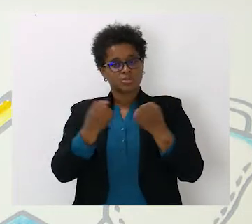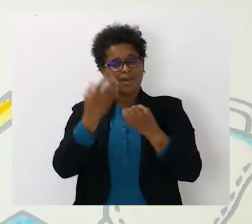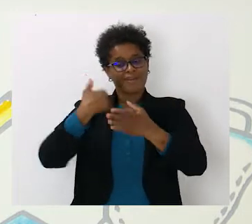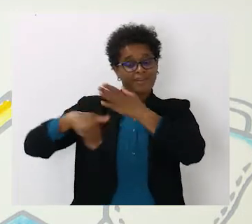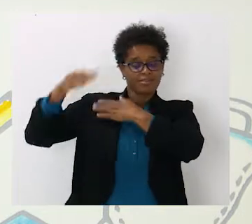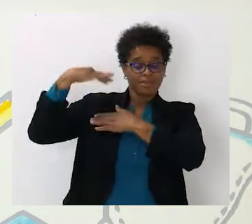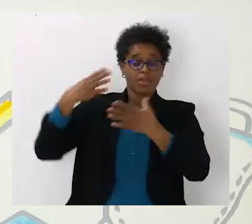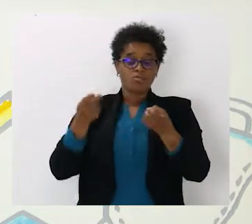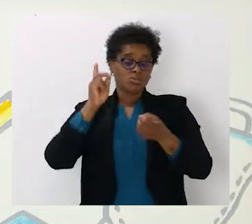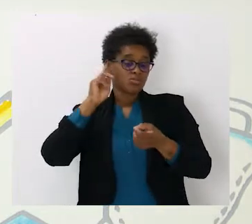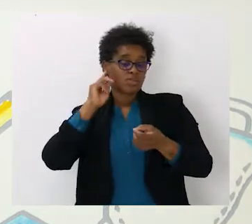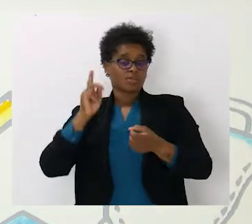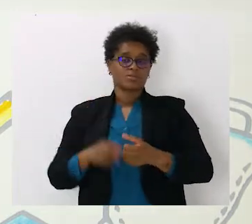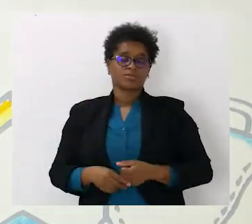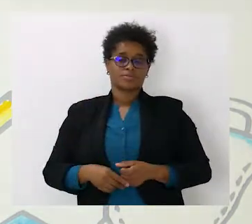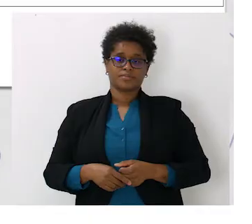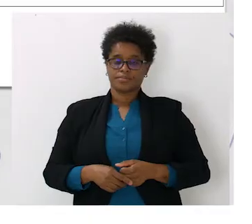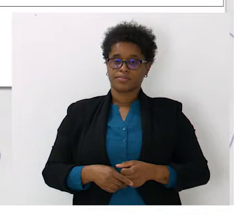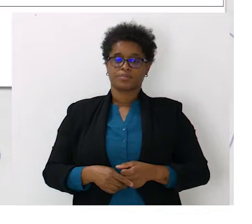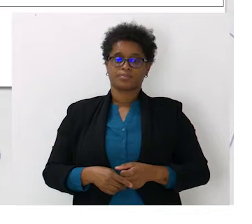sociedade antiga. É muito importante.